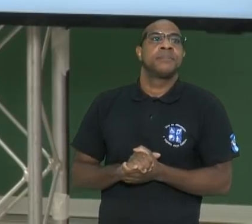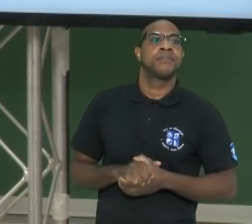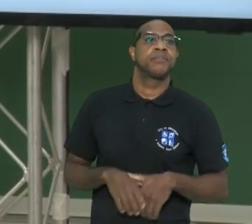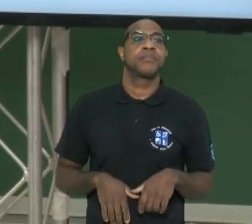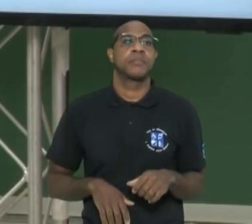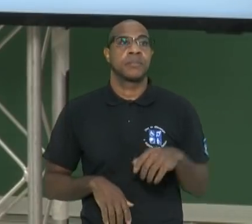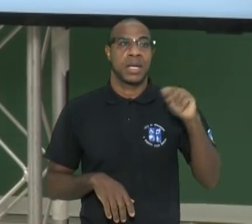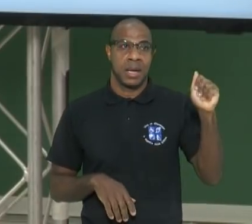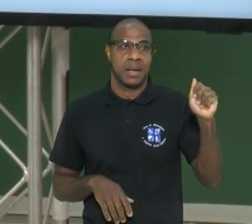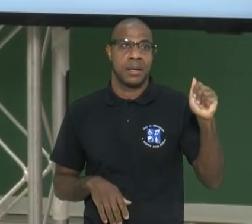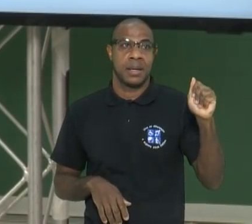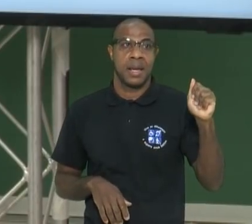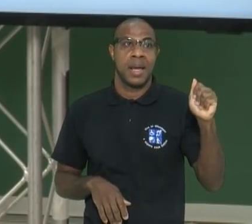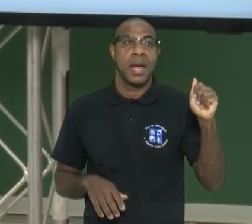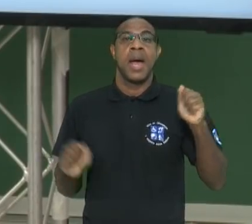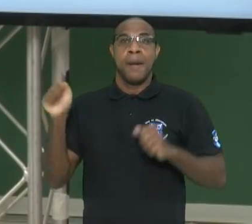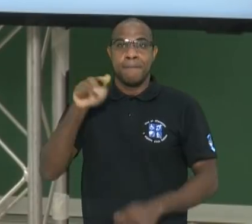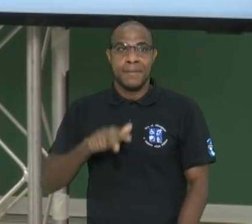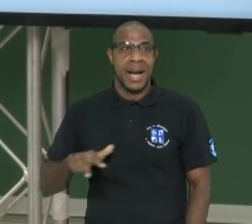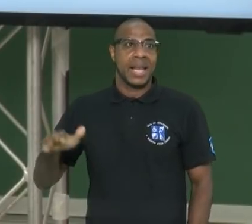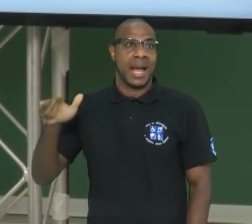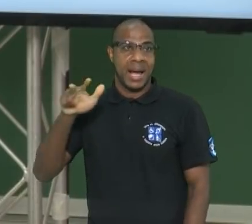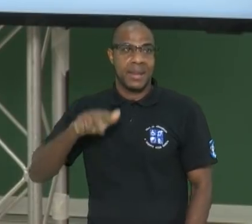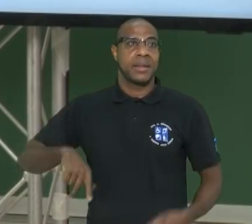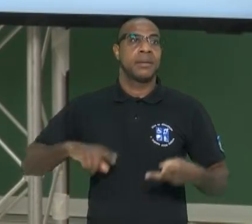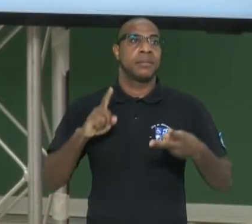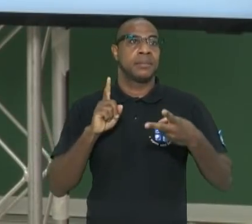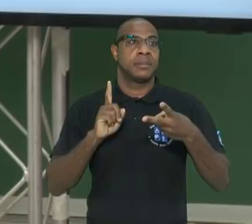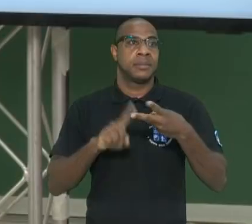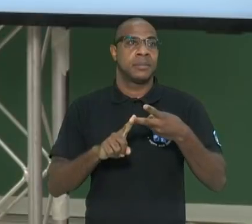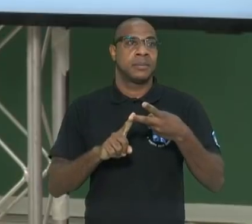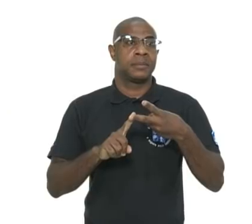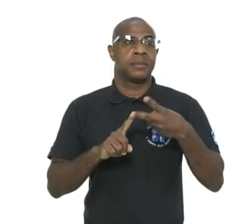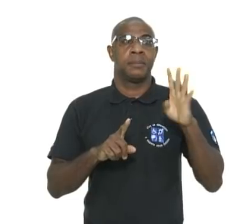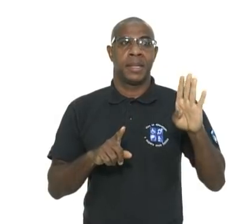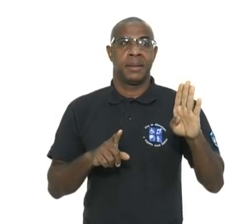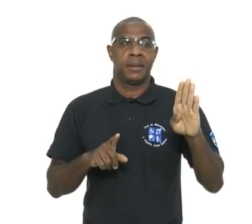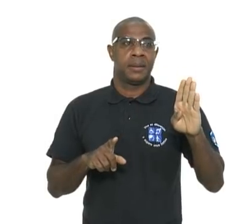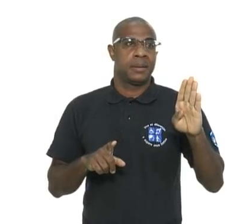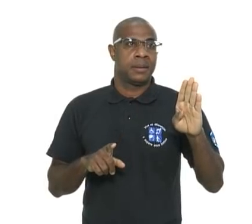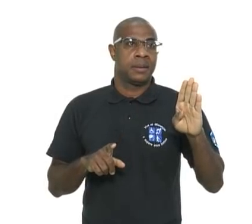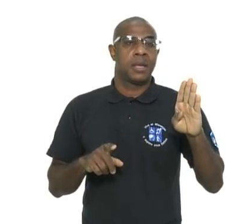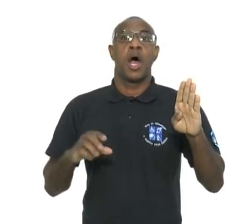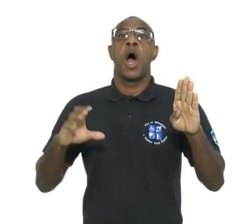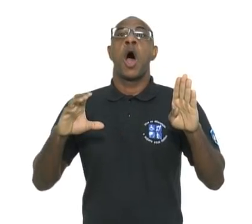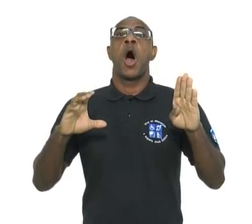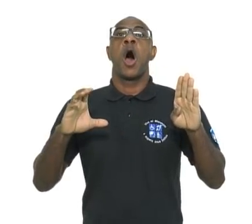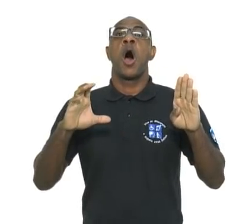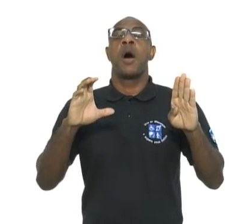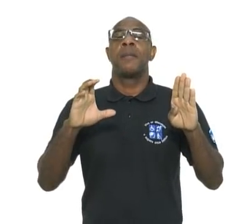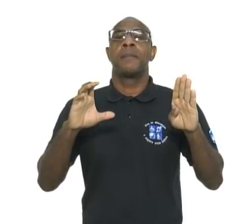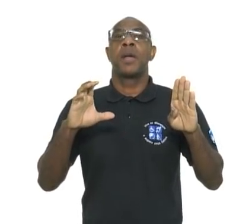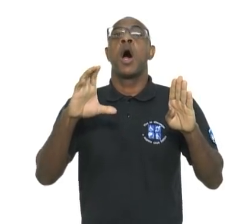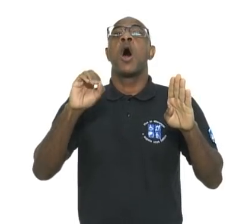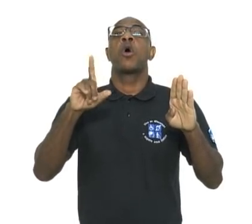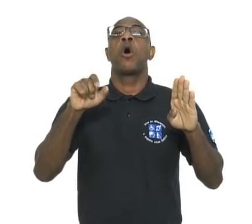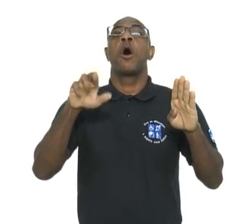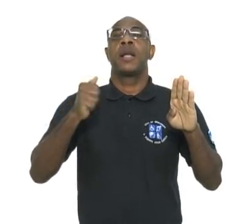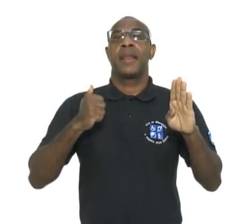maneira. Letra A, malária e leishmaniose. Letra B, cólera e